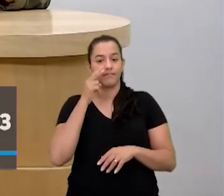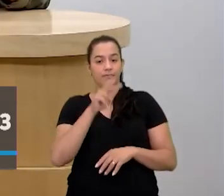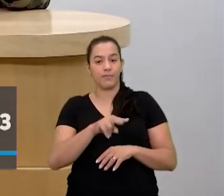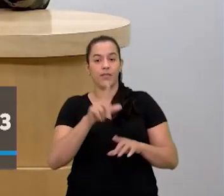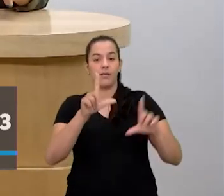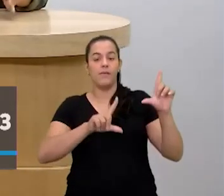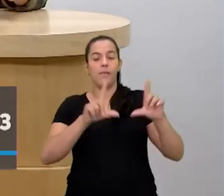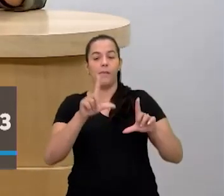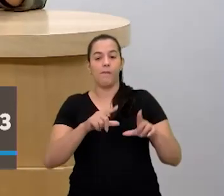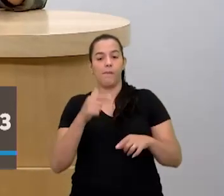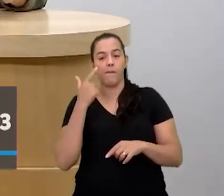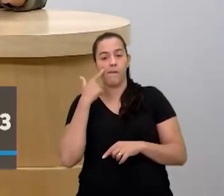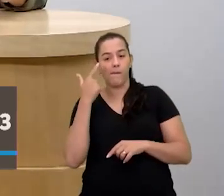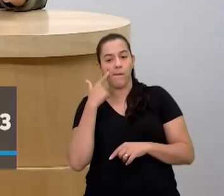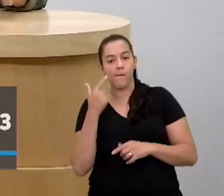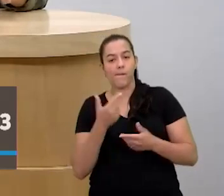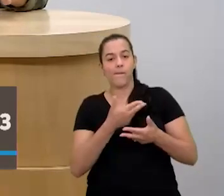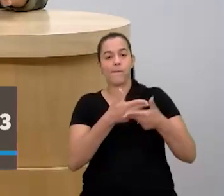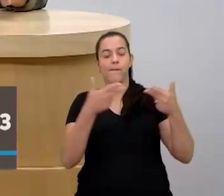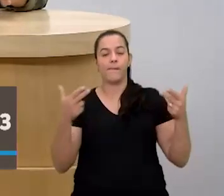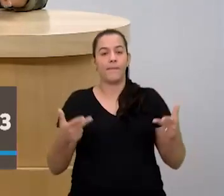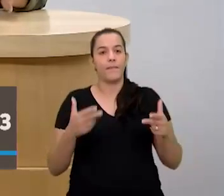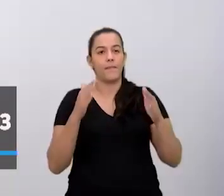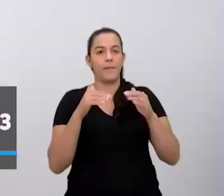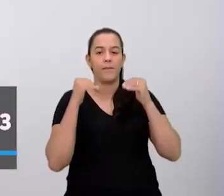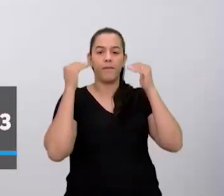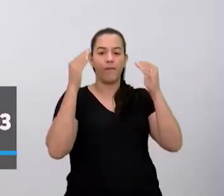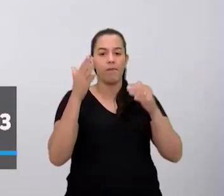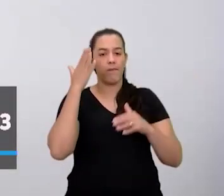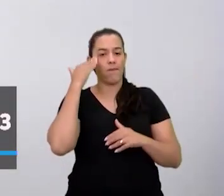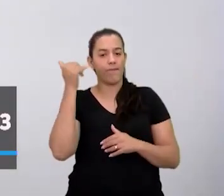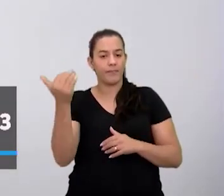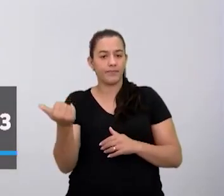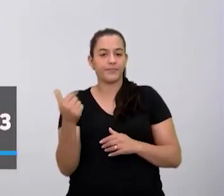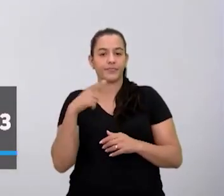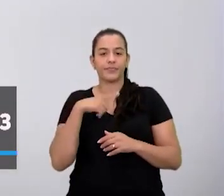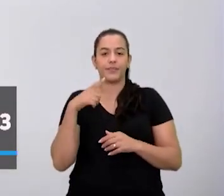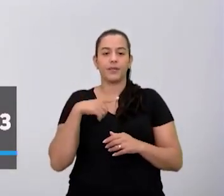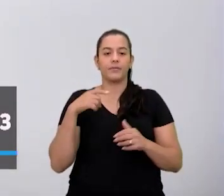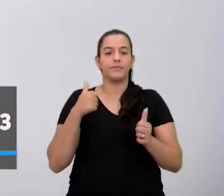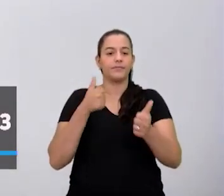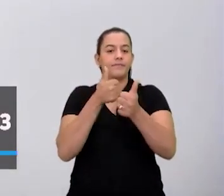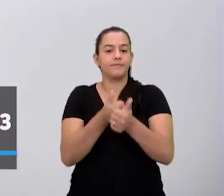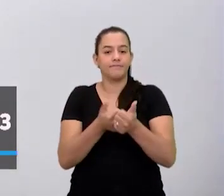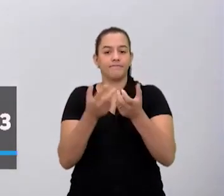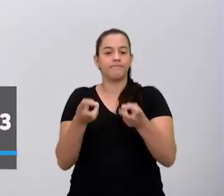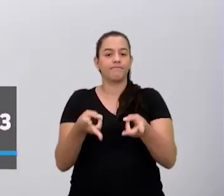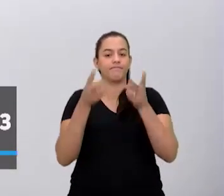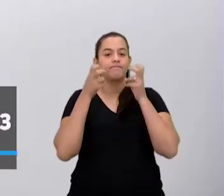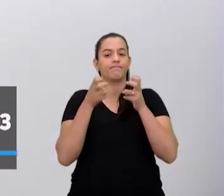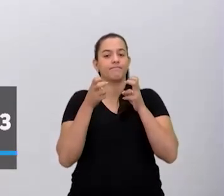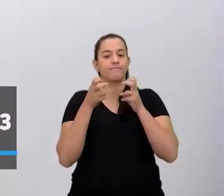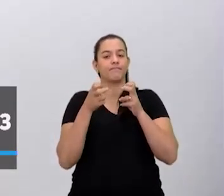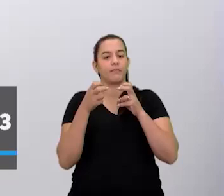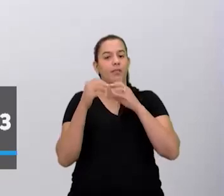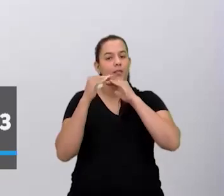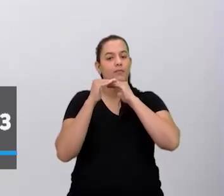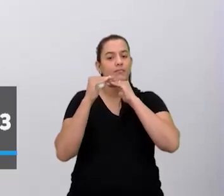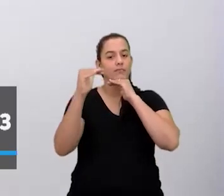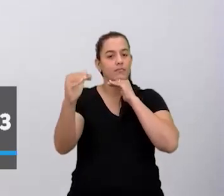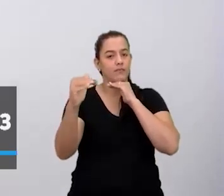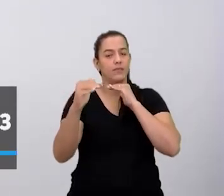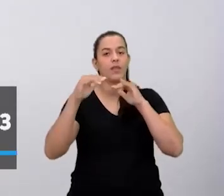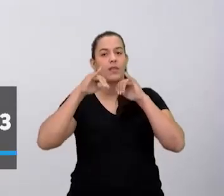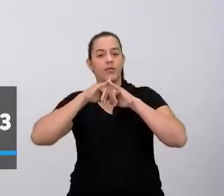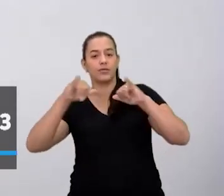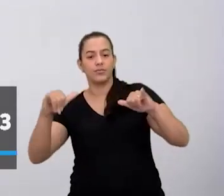isso. Segui alguns grandes jornais e, infelizmente, tive que deixar de seguir porque eu percebi que ele seguia uma linha de raciocínio. Ele trazia a mesma